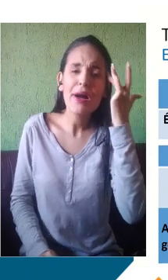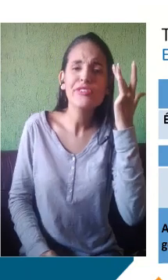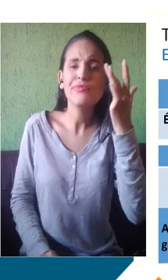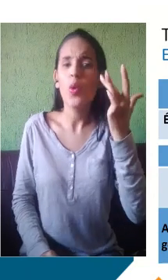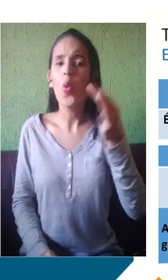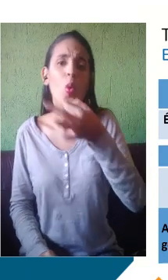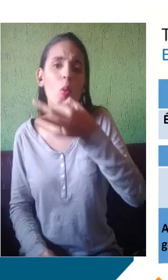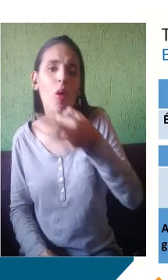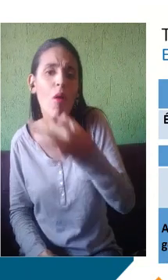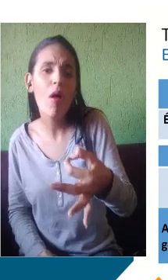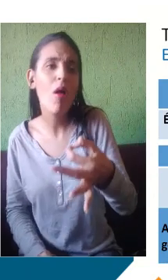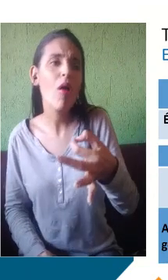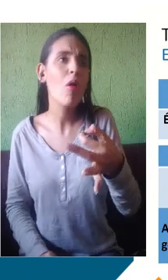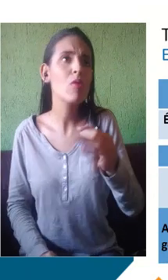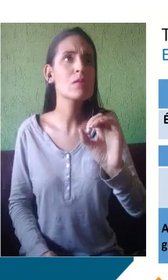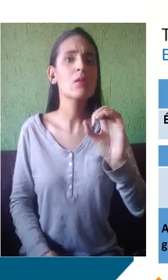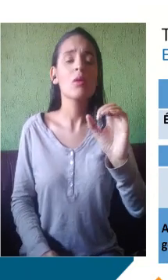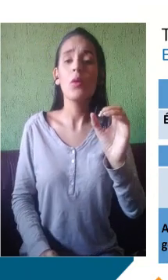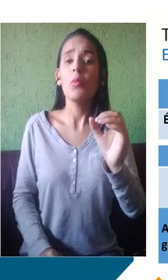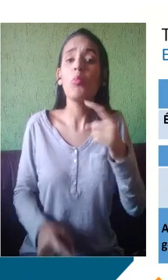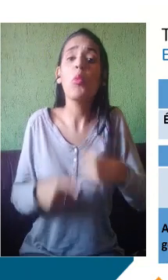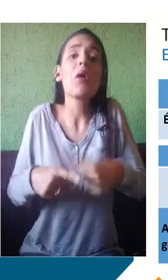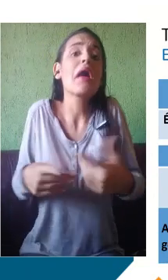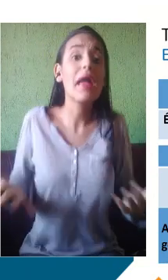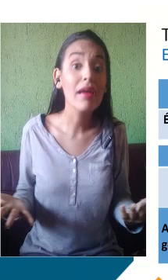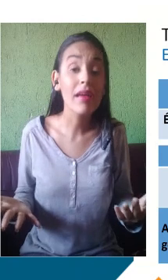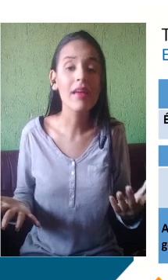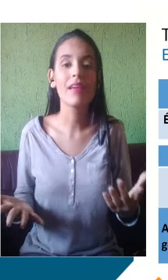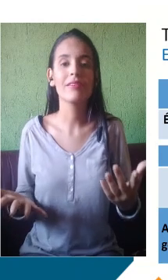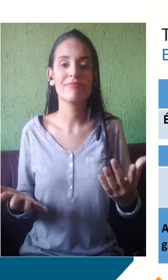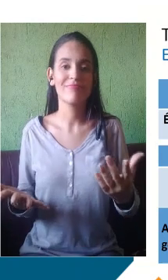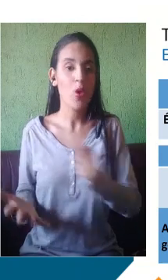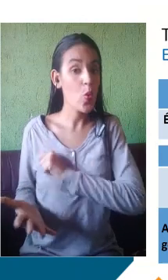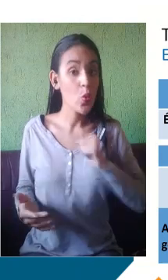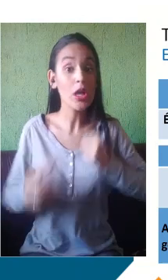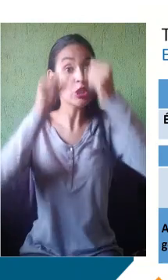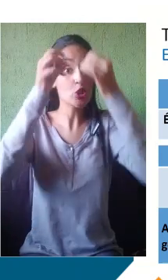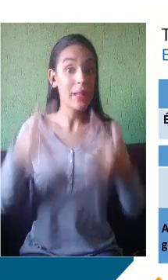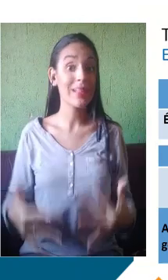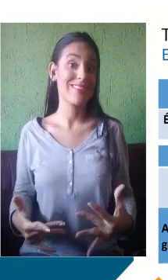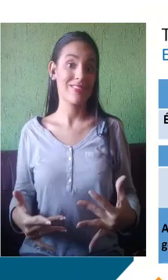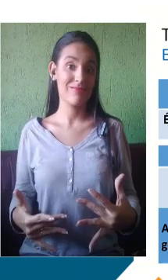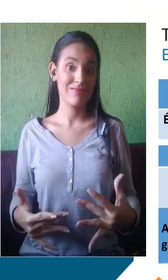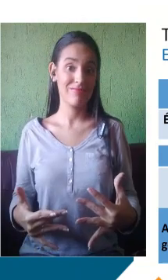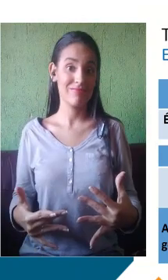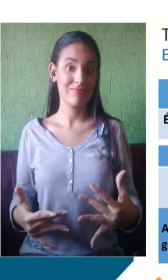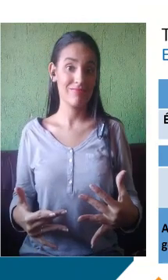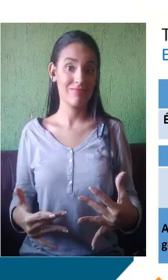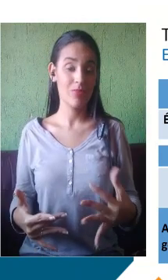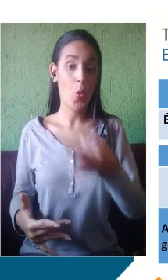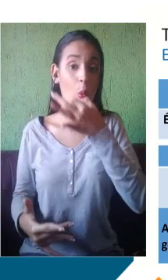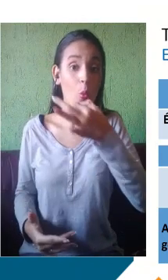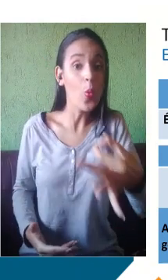né? Aquele ponto de vista defendido. Vamos ver um exemplo aí para a gente ver aonde a gente consegue identificar